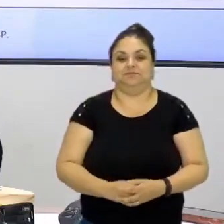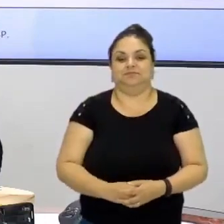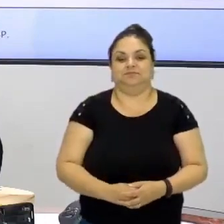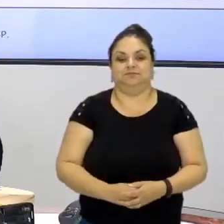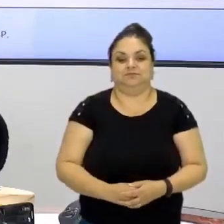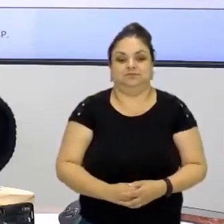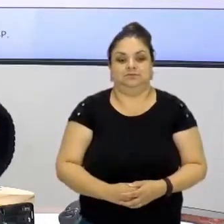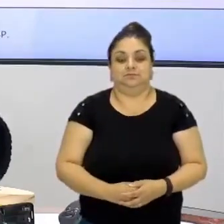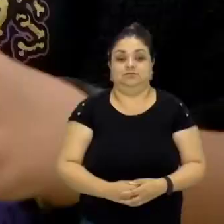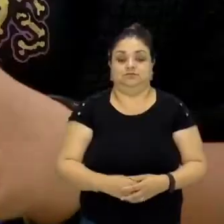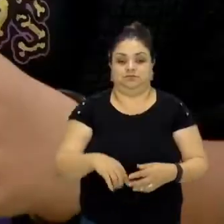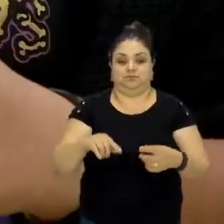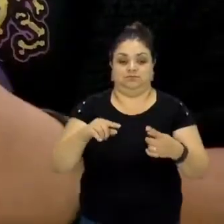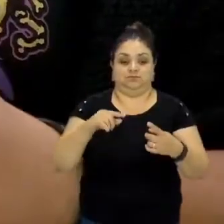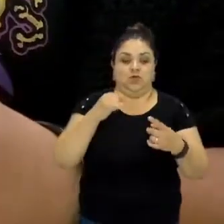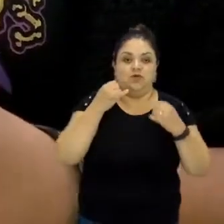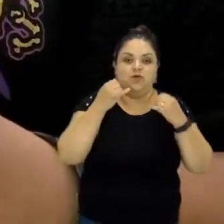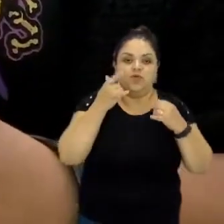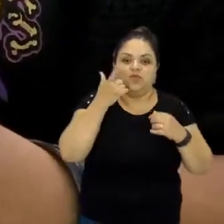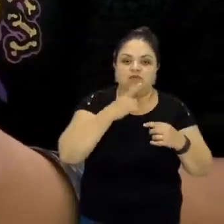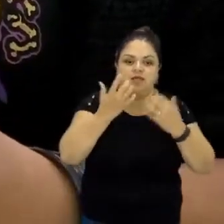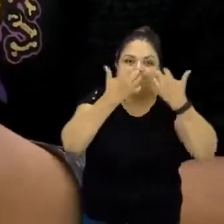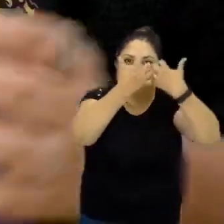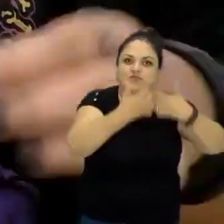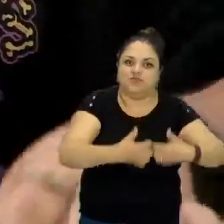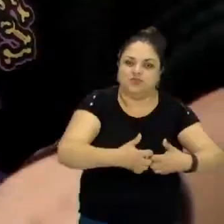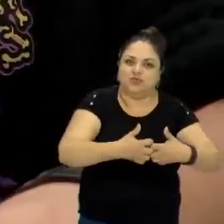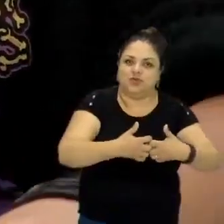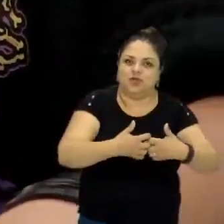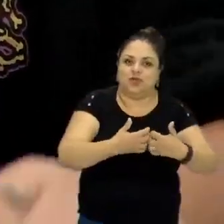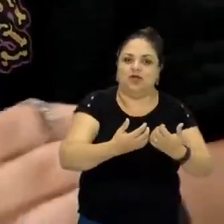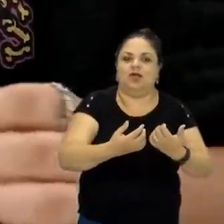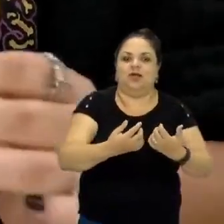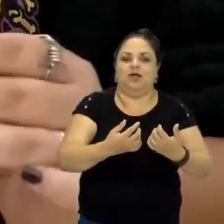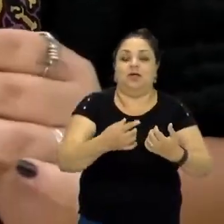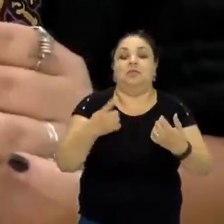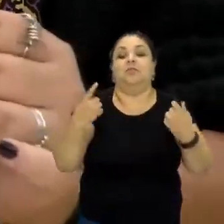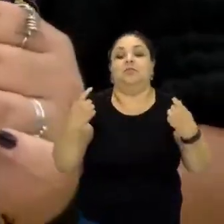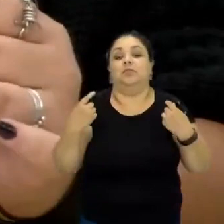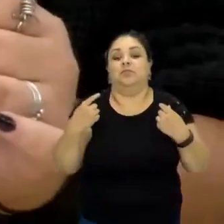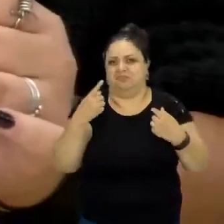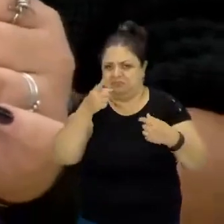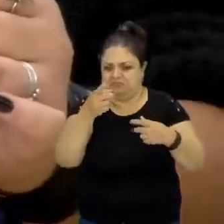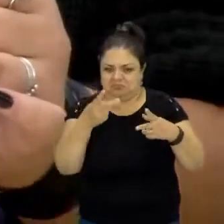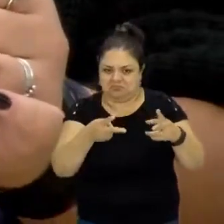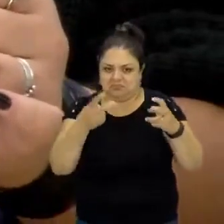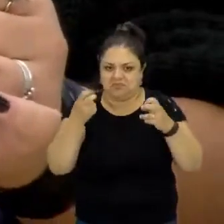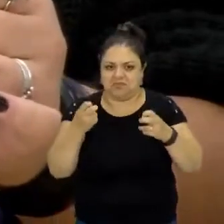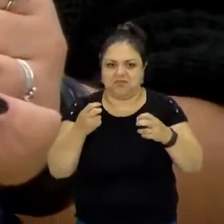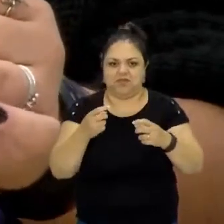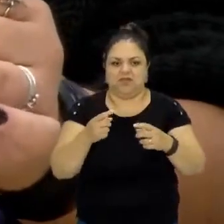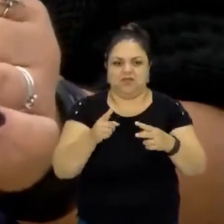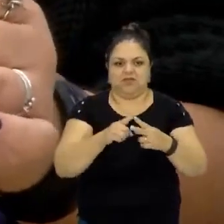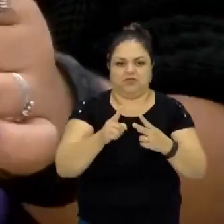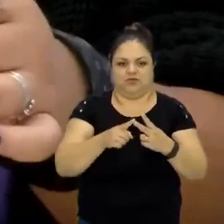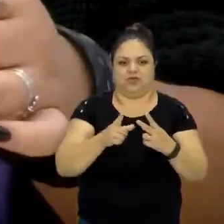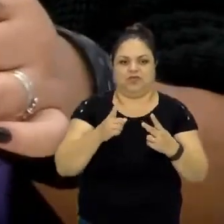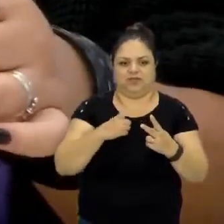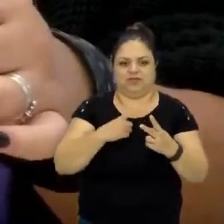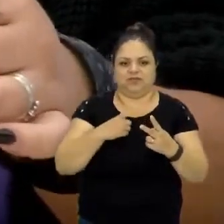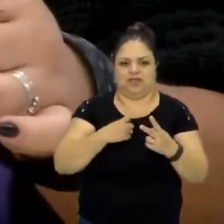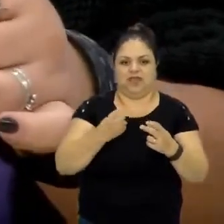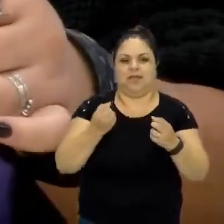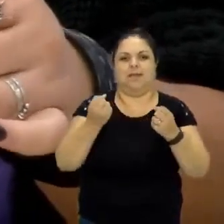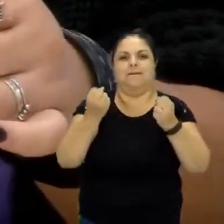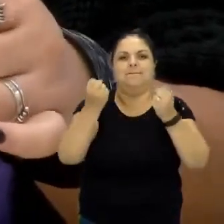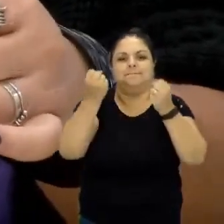funcionar com o que a gente quer, vocês podem perceber que esses 2 aqui, eles têm pezinho de um lado